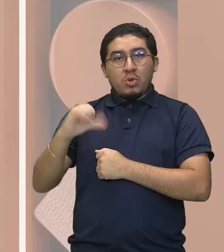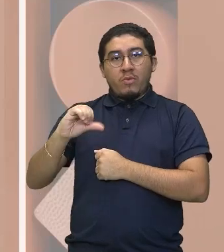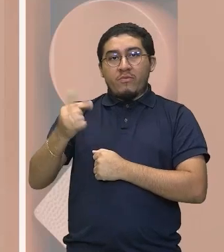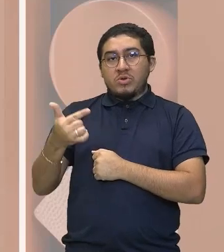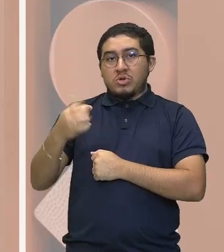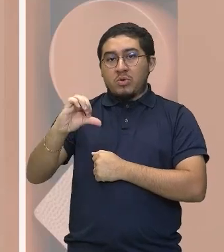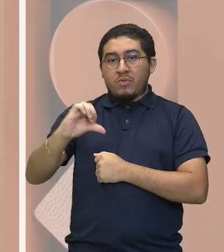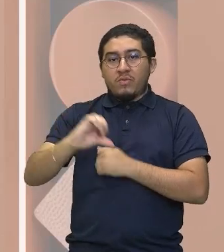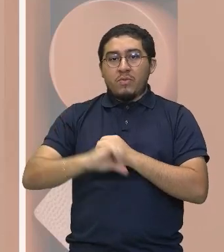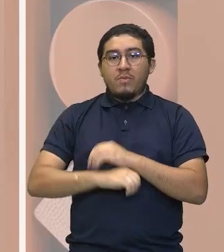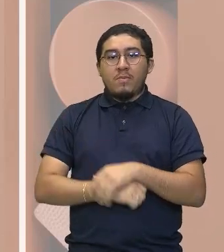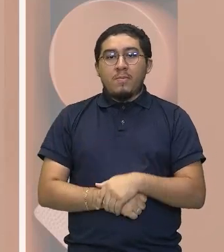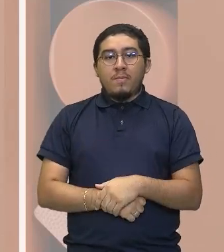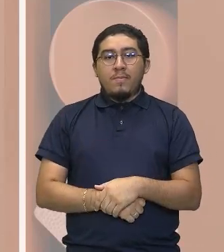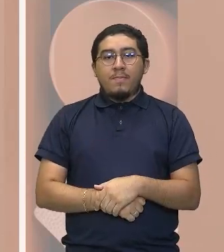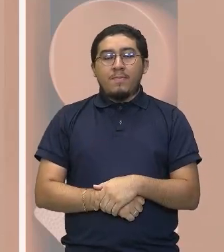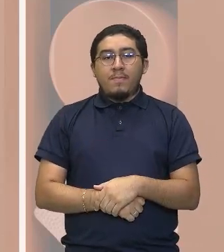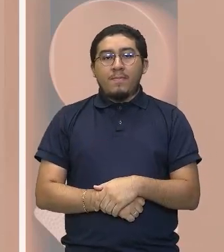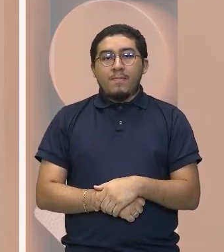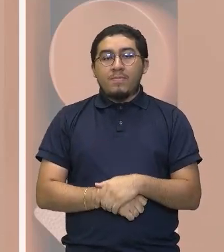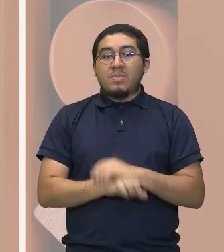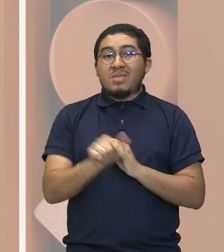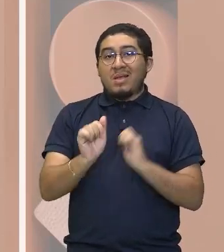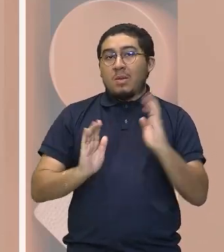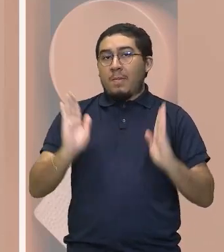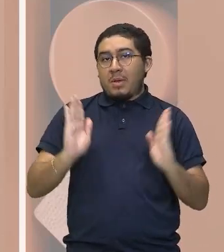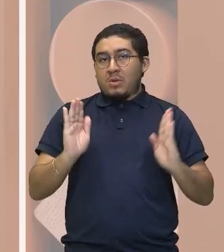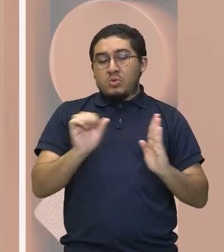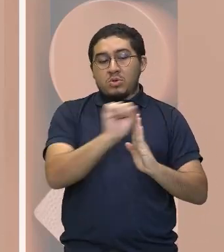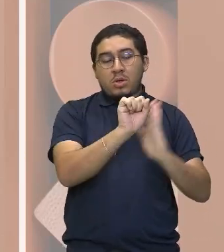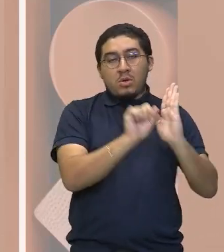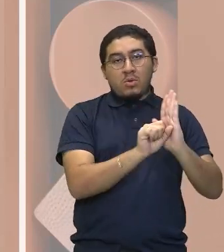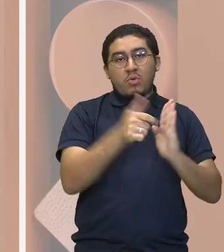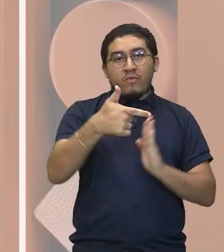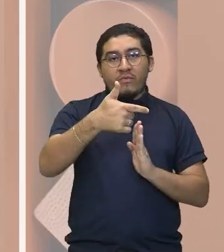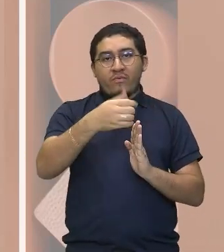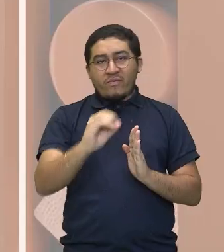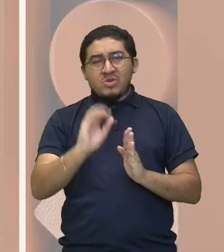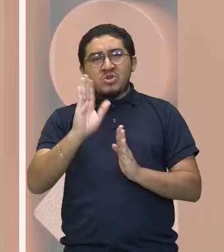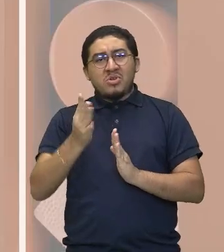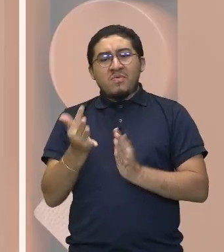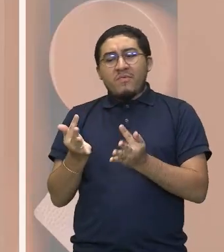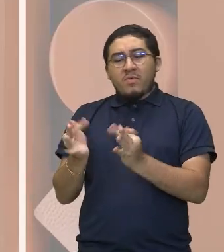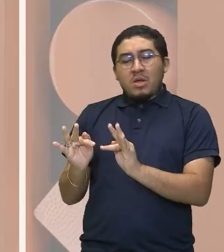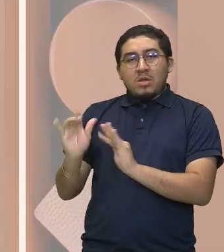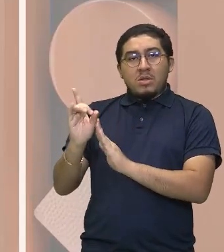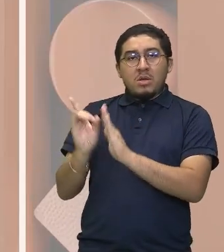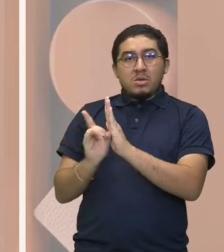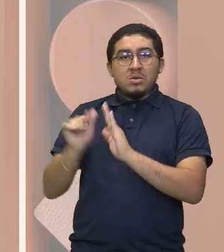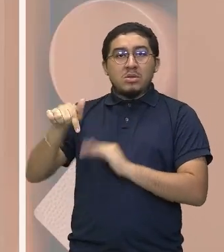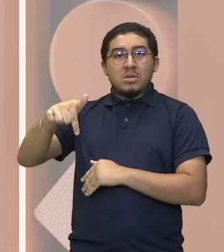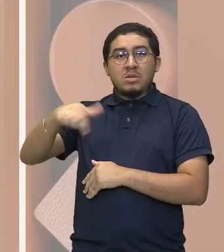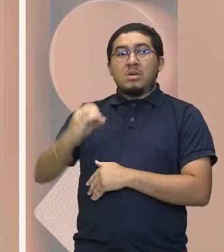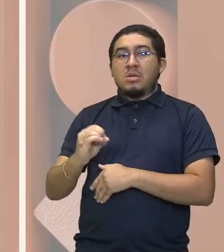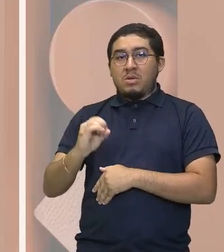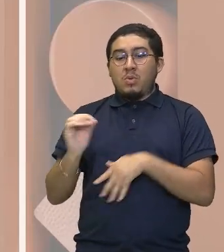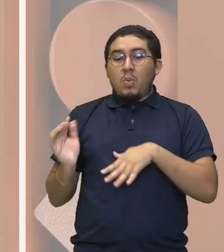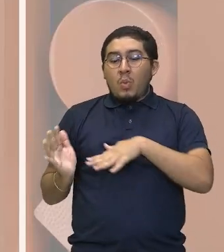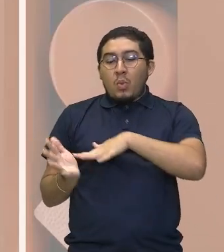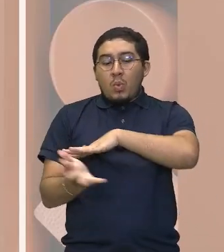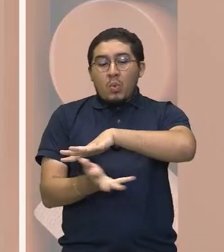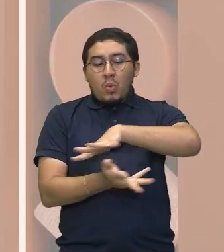1929. Então, nesse período do século XX, ali no final, na década de 70, o mundo vai passar